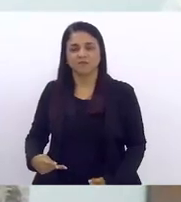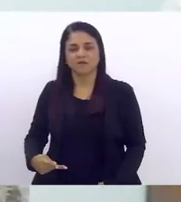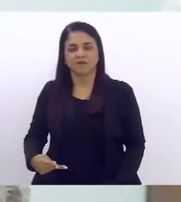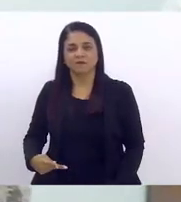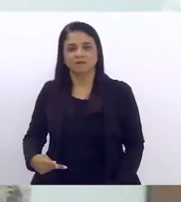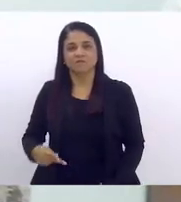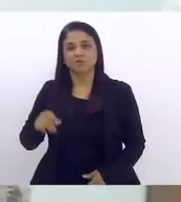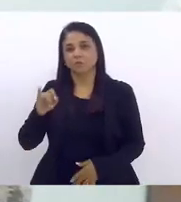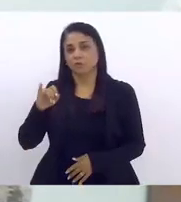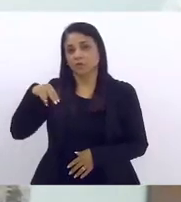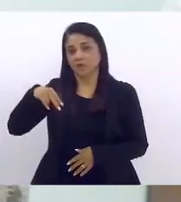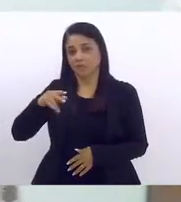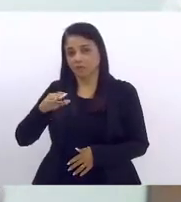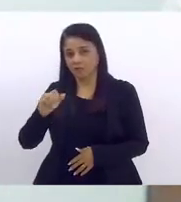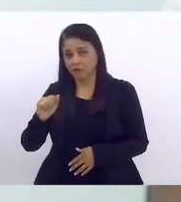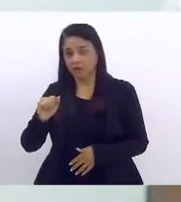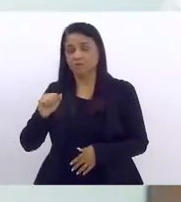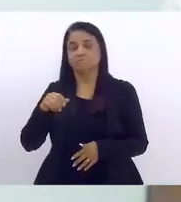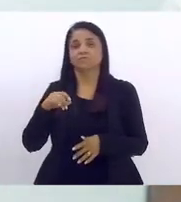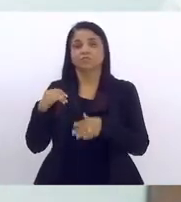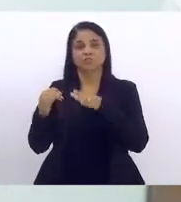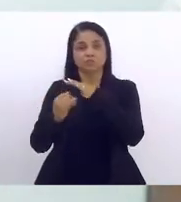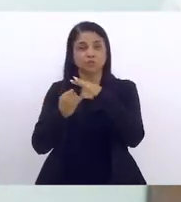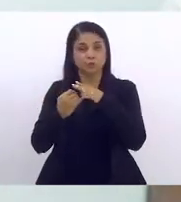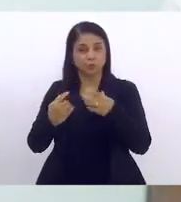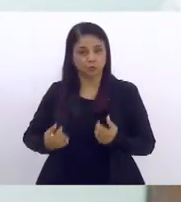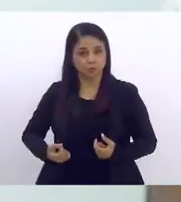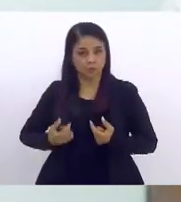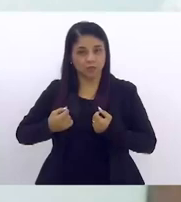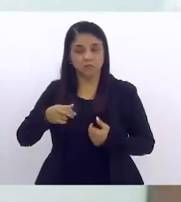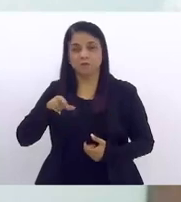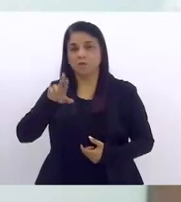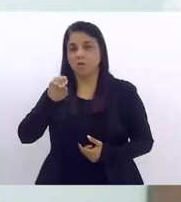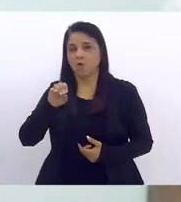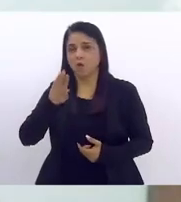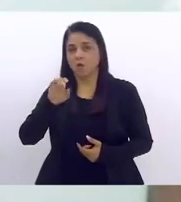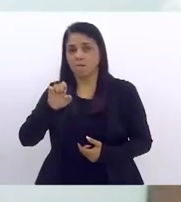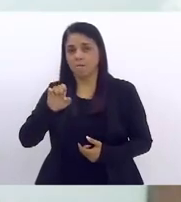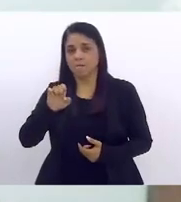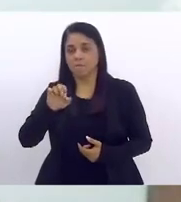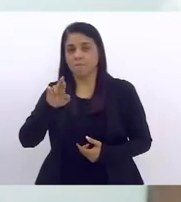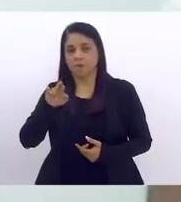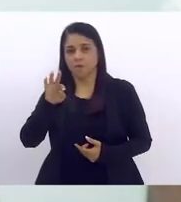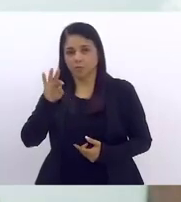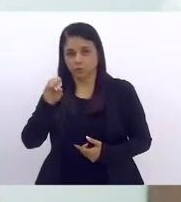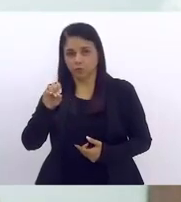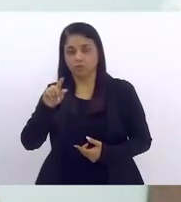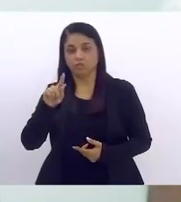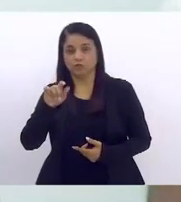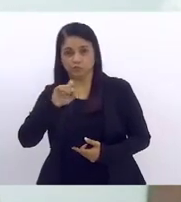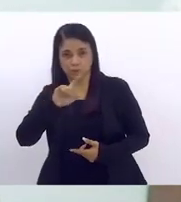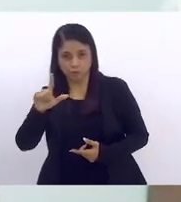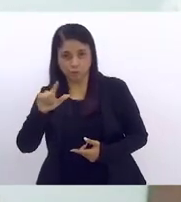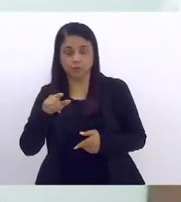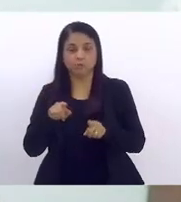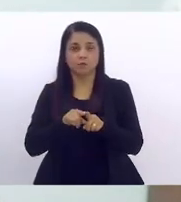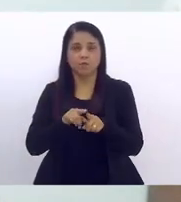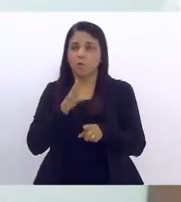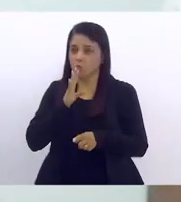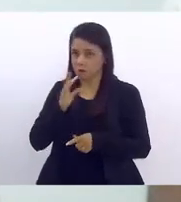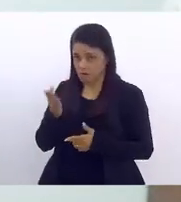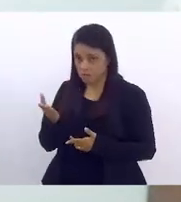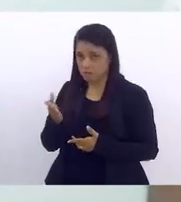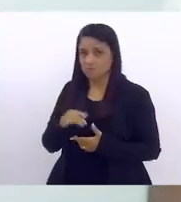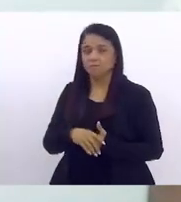do INCA, do Instituto Nacional do Câncer, o Roberto Gil, né, que eu bem conheço, e